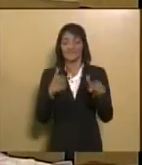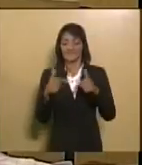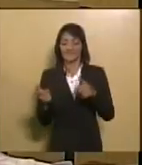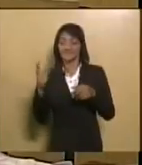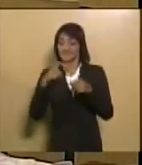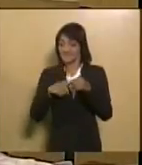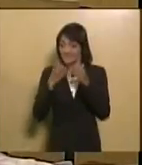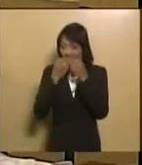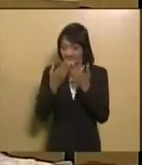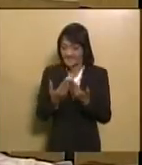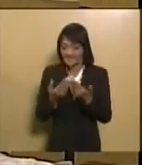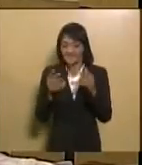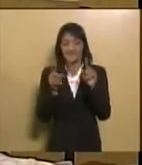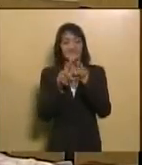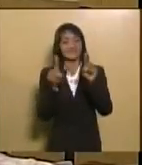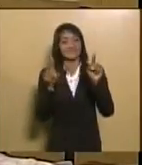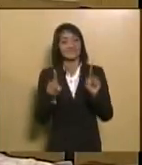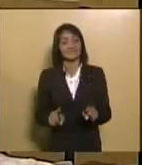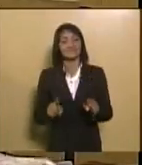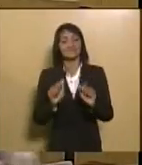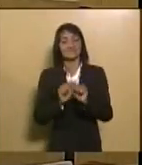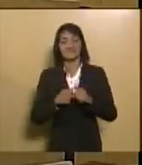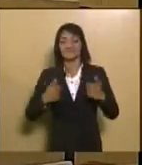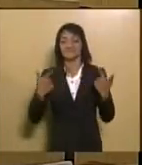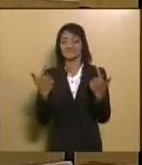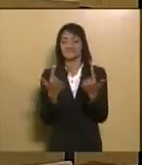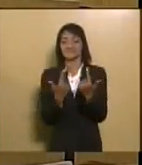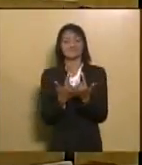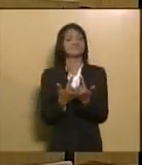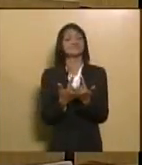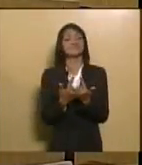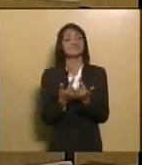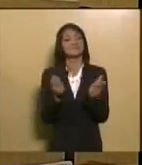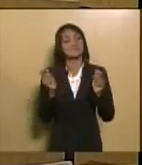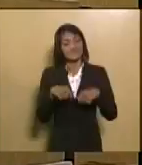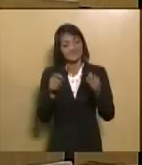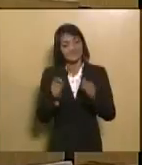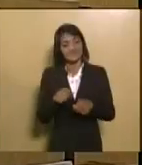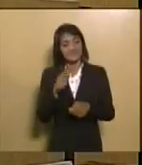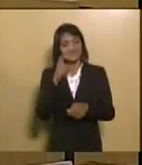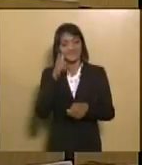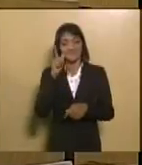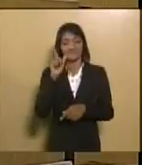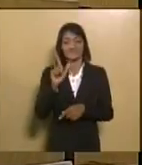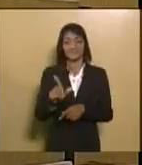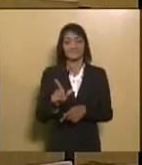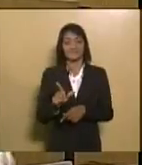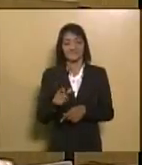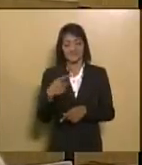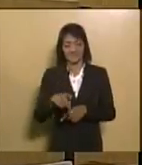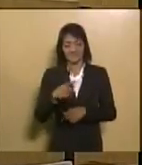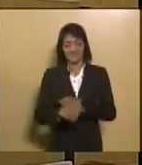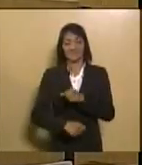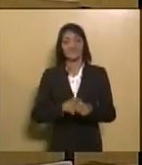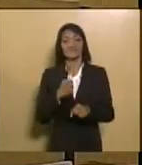aos servidores da Assembleia Legislativa, para que a gente consiga finalizar esse ano